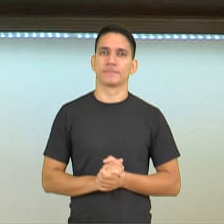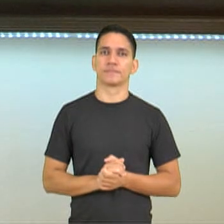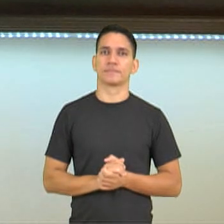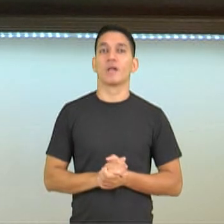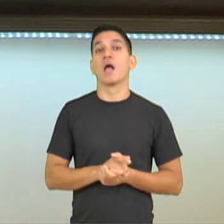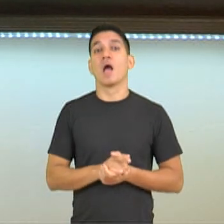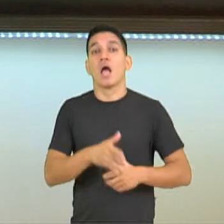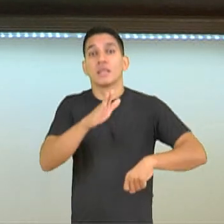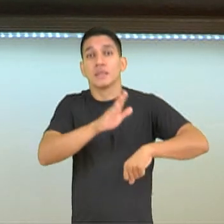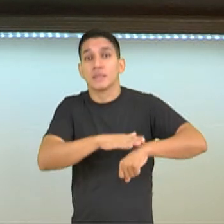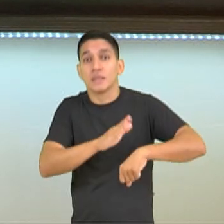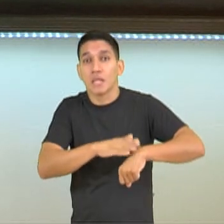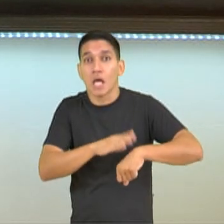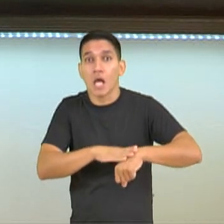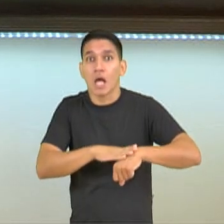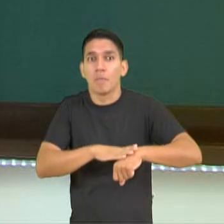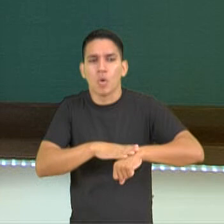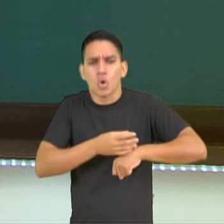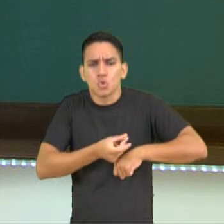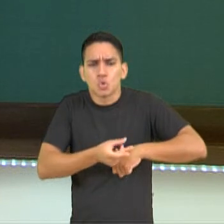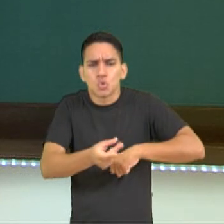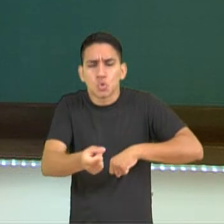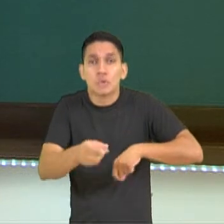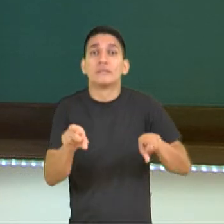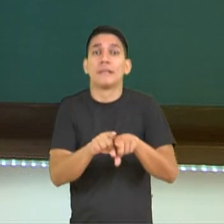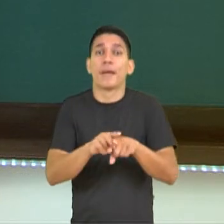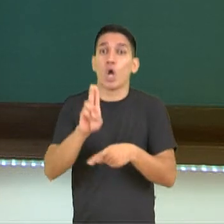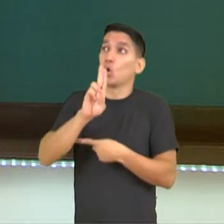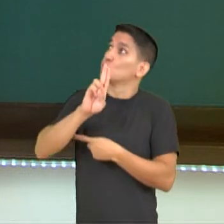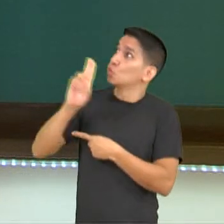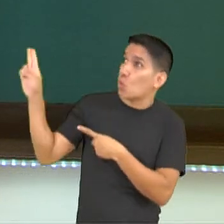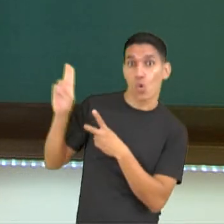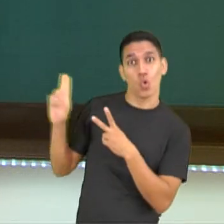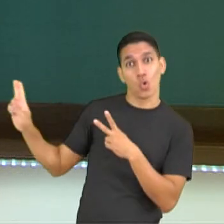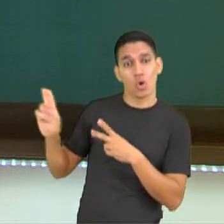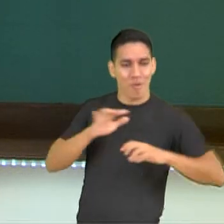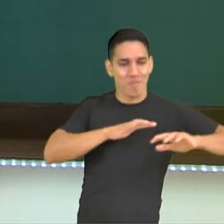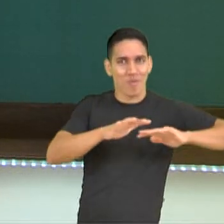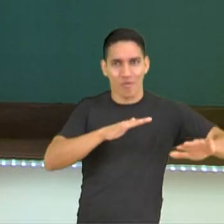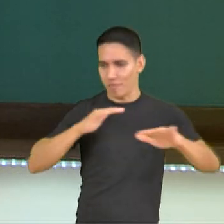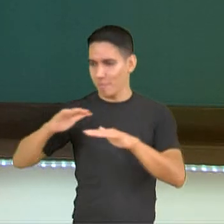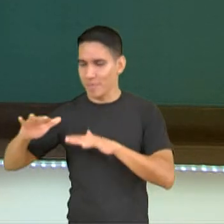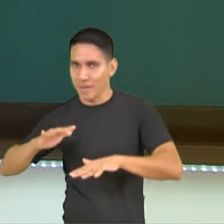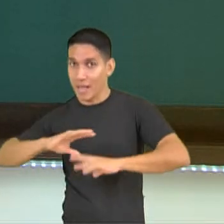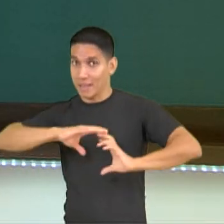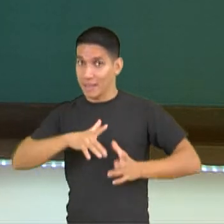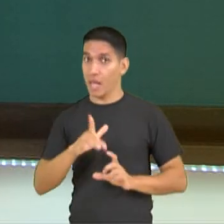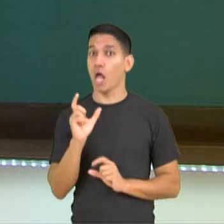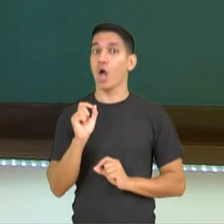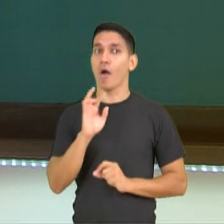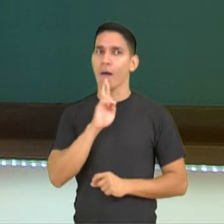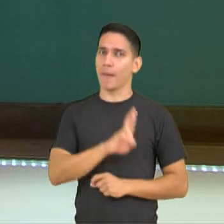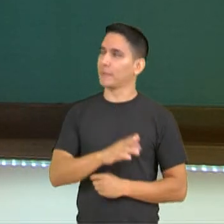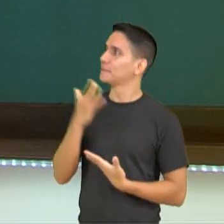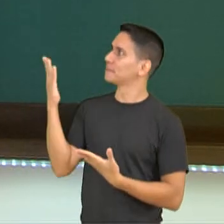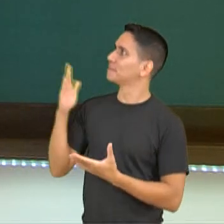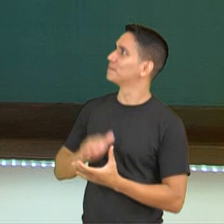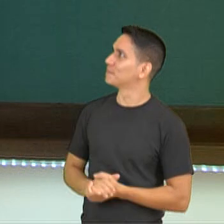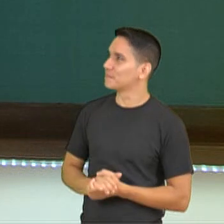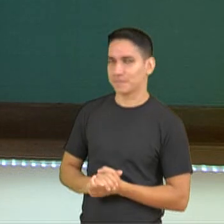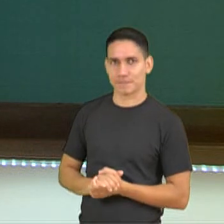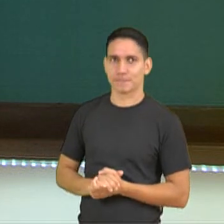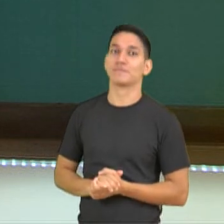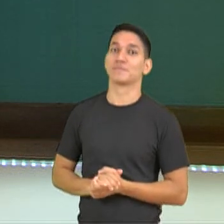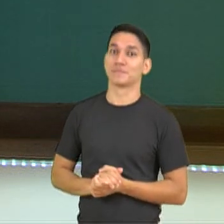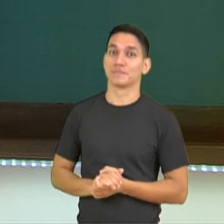O tempo de duração e o nome dos movimentos que a Terra realiza. Resposta, o que nós temos ali?